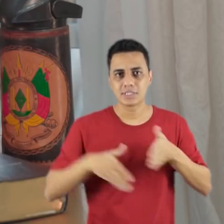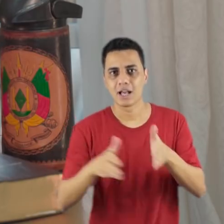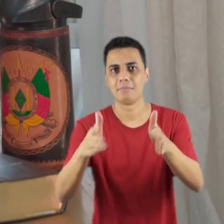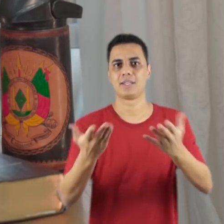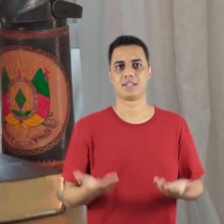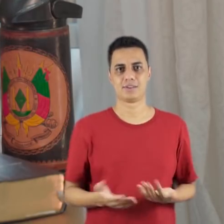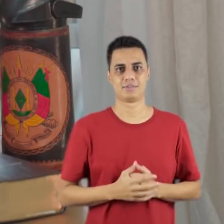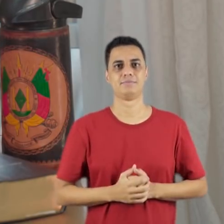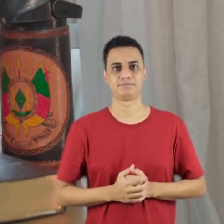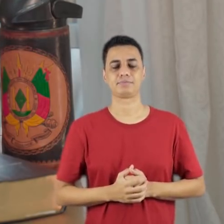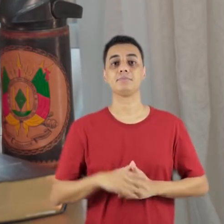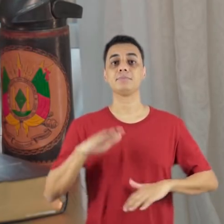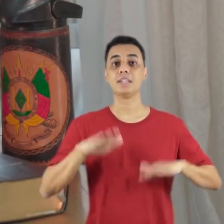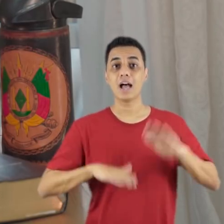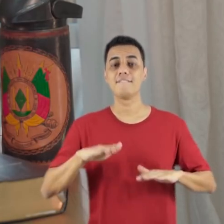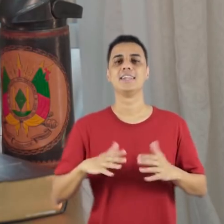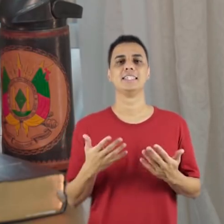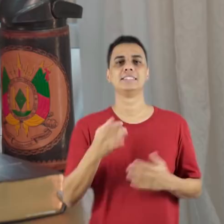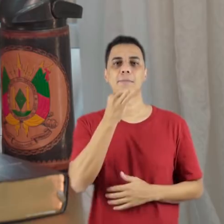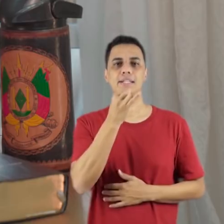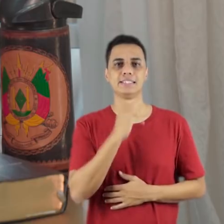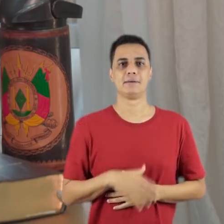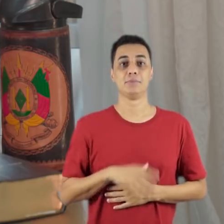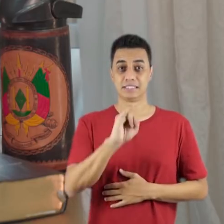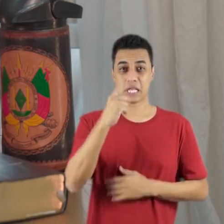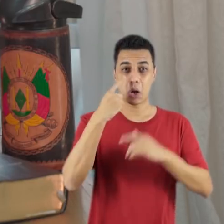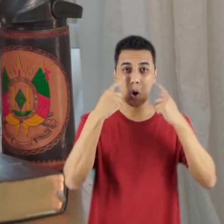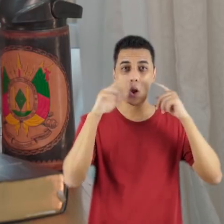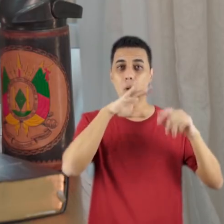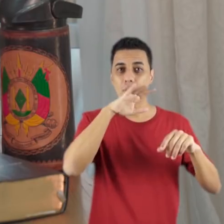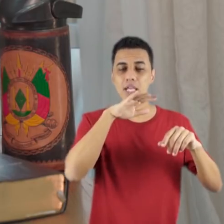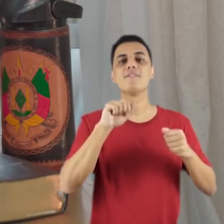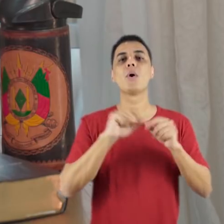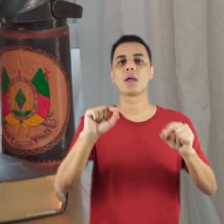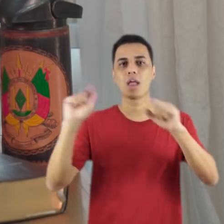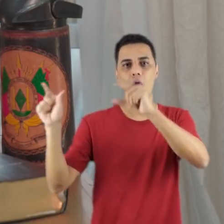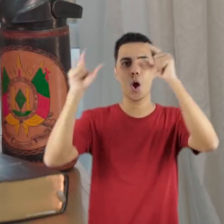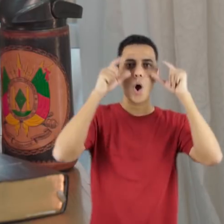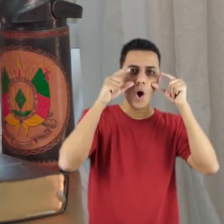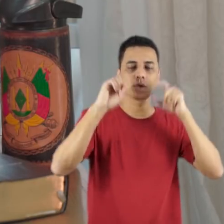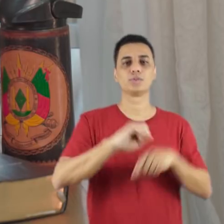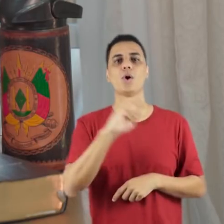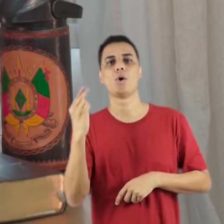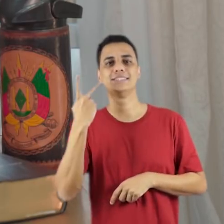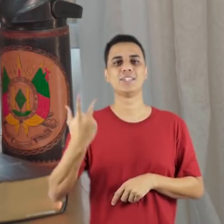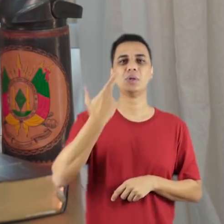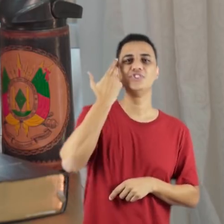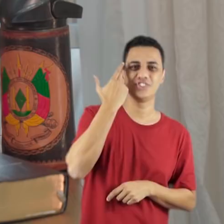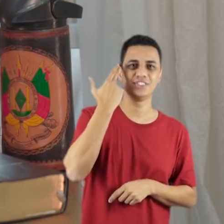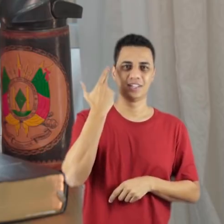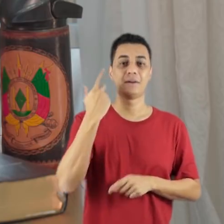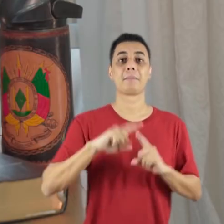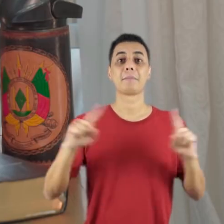de lentes, como um óculos, pode resolver. Outras vezes, uma cirurgia será necessária. O importante é que seja detectado e